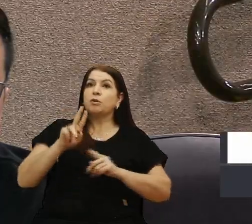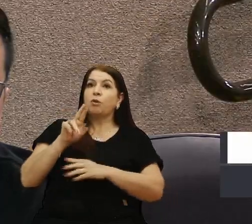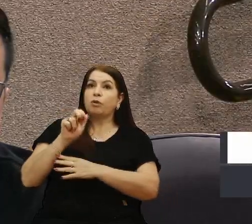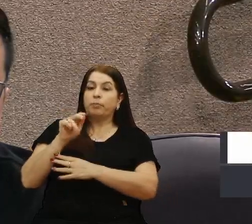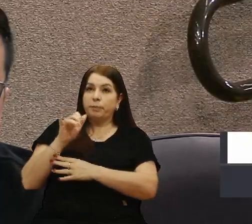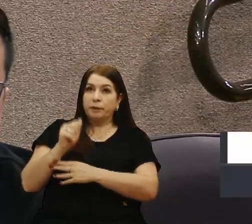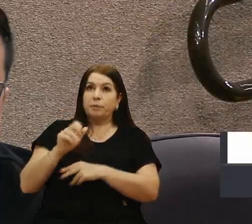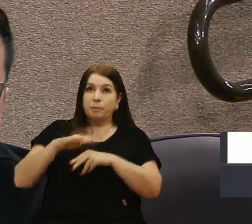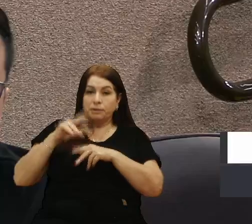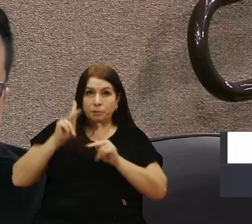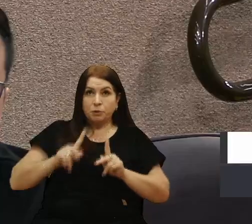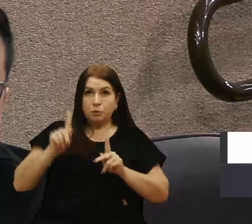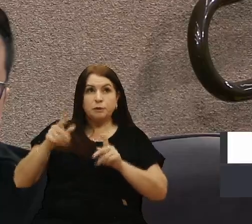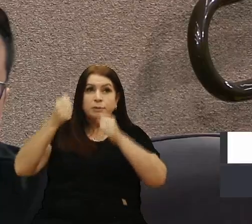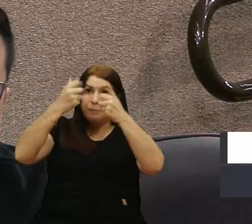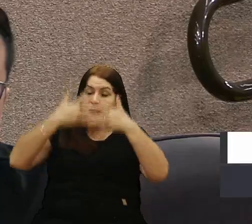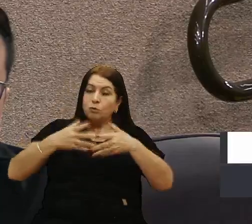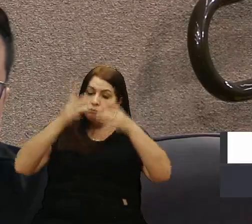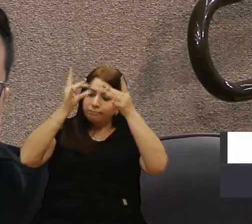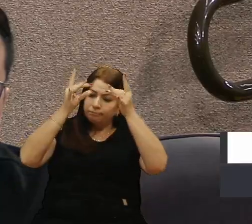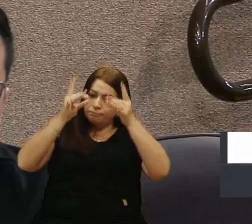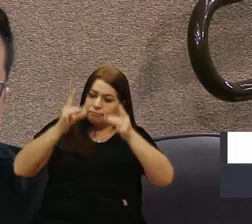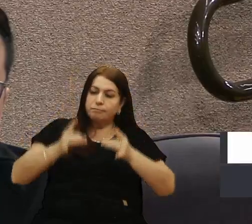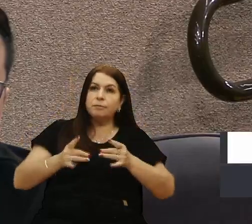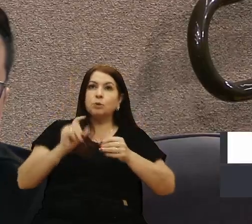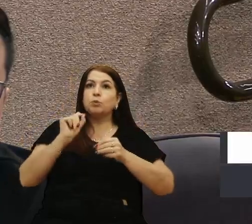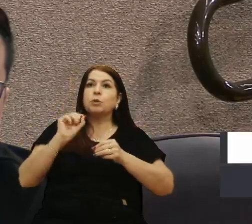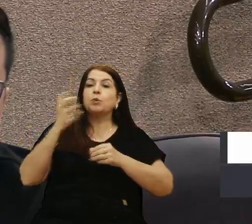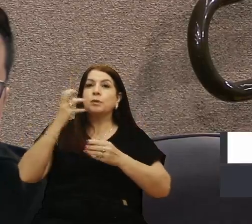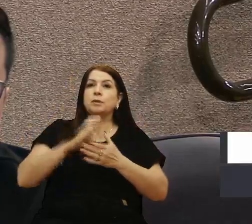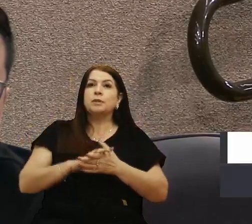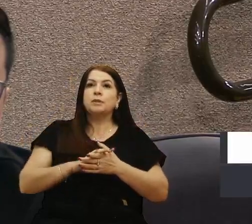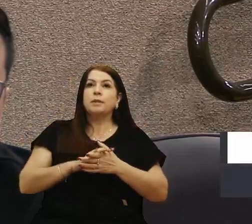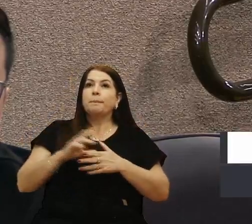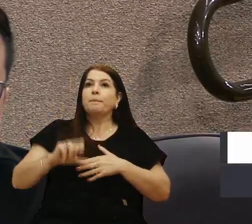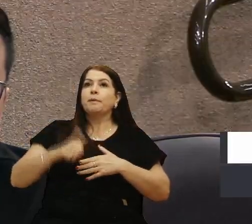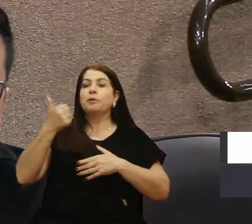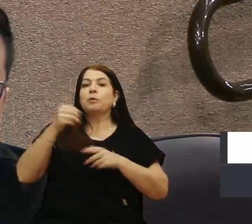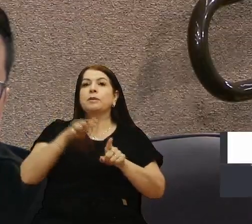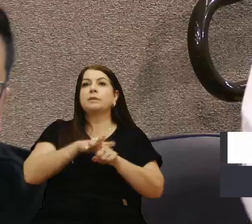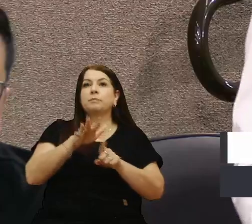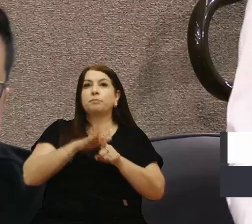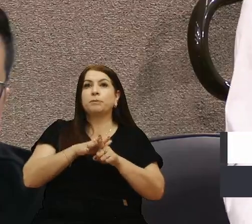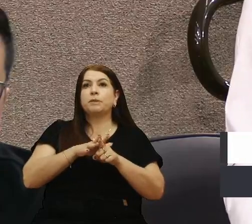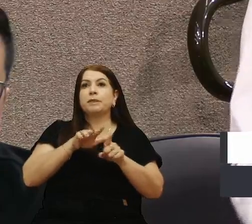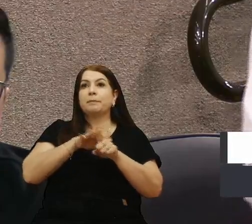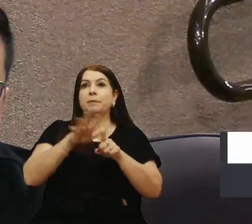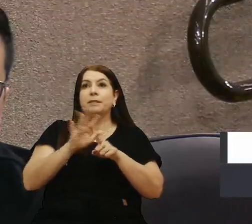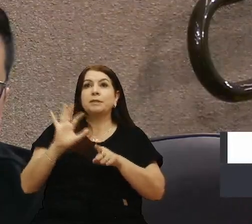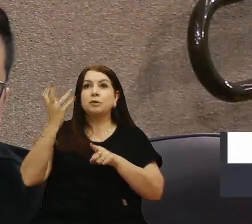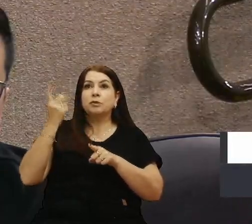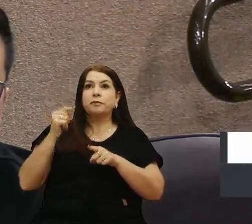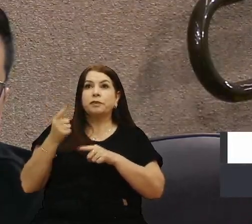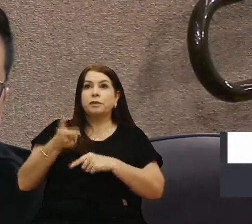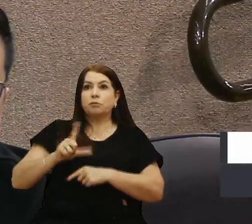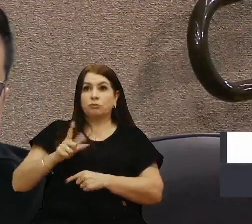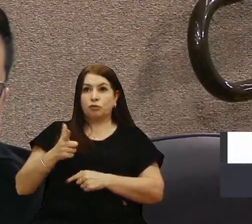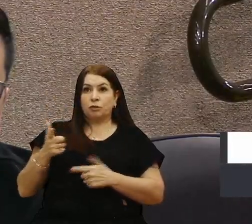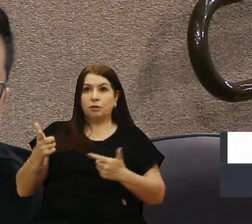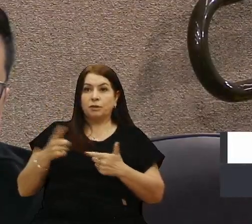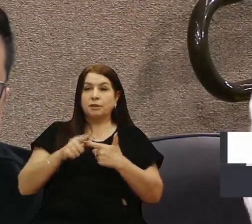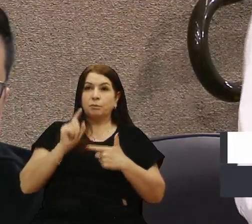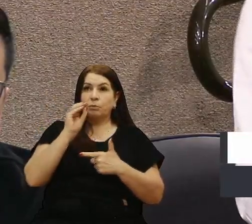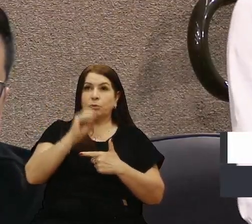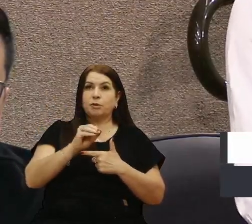botar mais pessoas lá. Ele explicou tintim por tintim. O que aconteceu? Melhorou as demandas. Teve demanda sendo resolvida que não tinha. Então, se é para